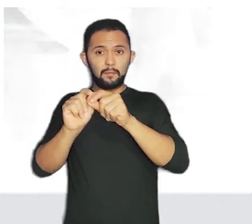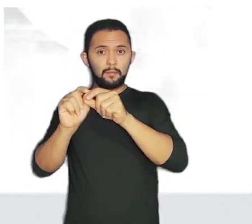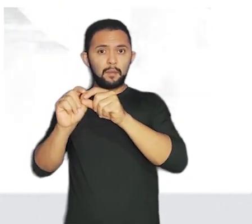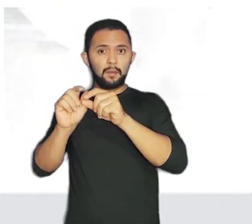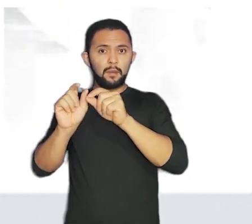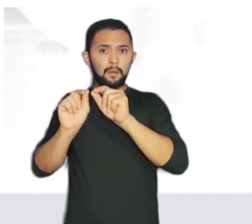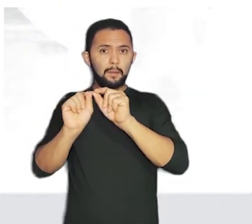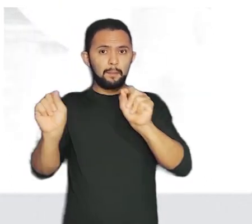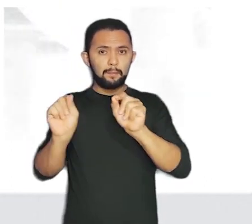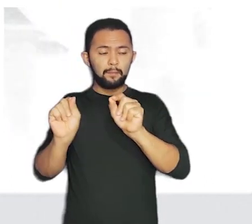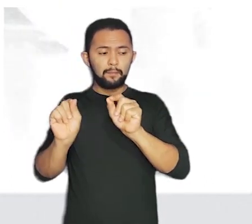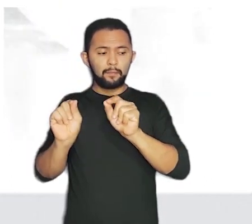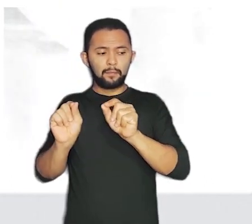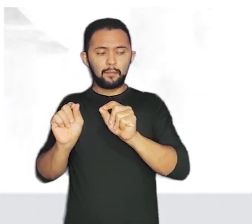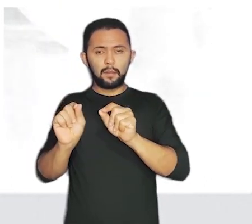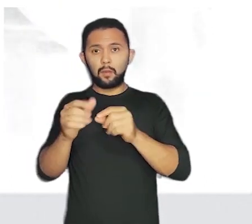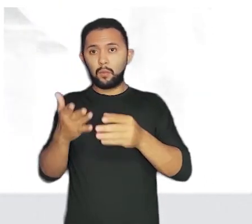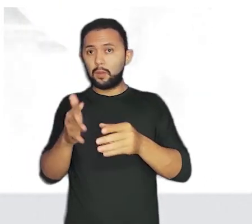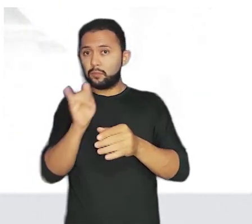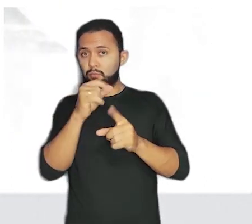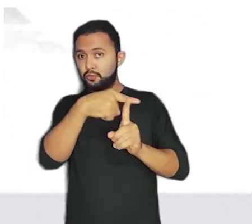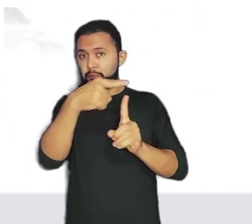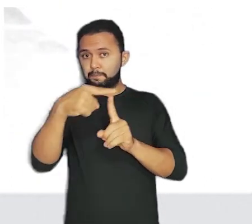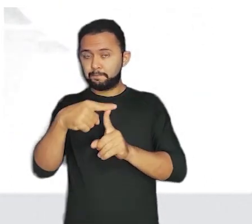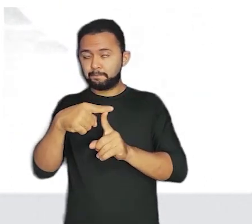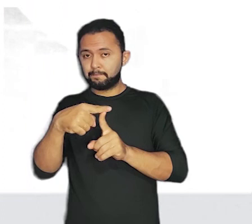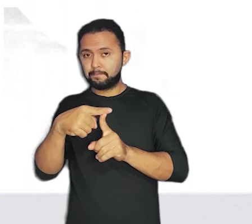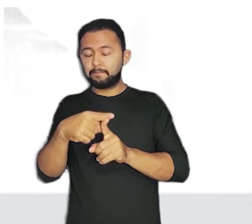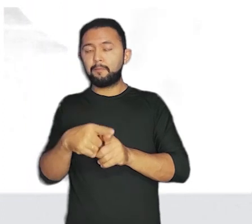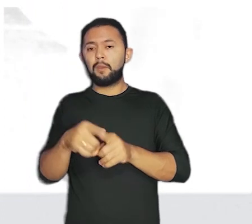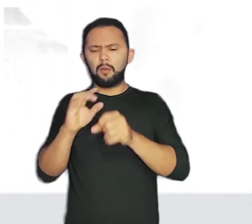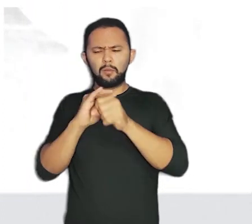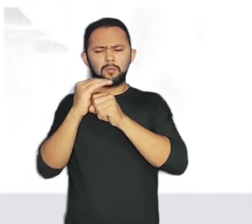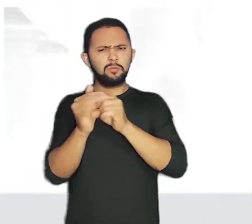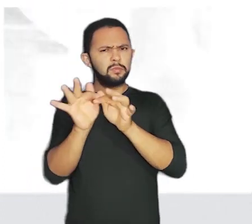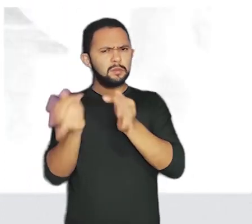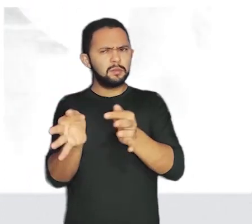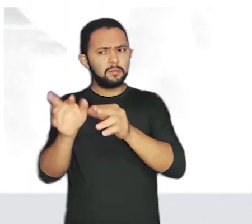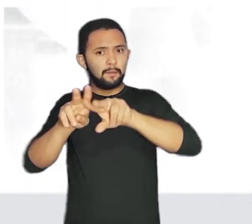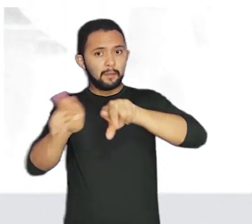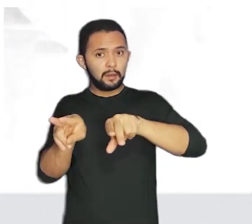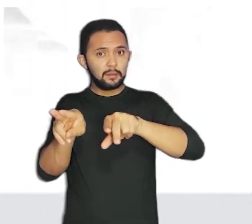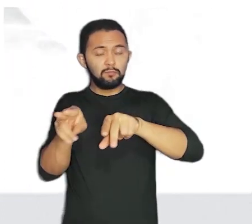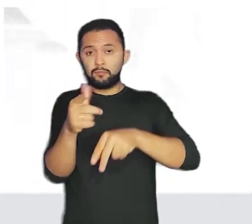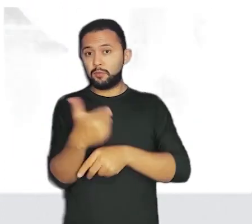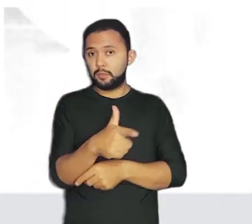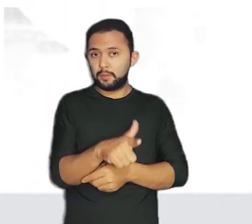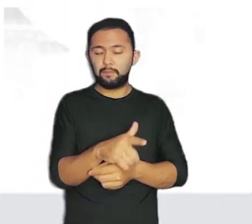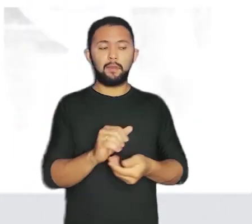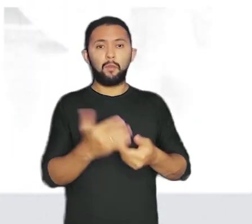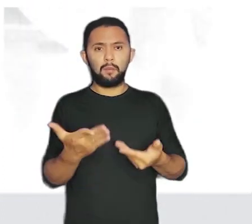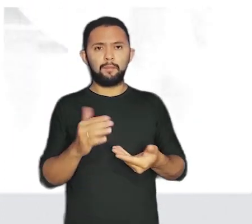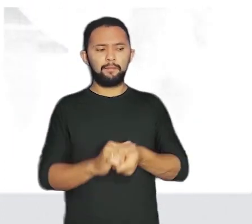ele é desinencial ou oculto, indeterminado, simples, composto ou inexistente. Vamos ver